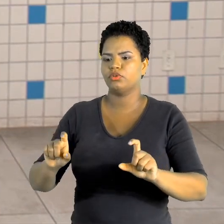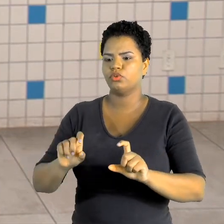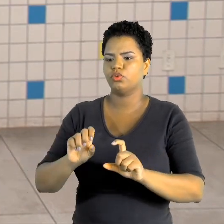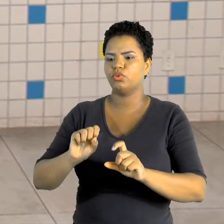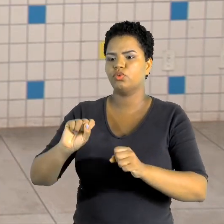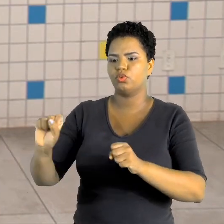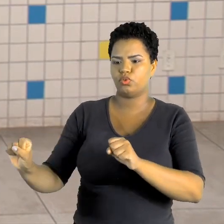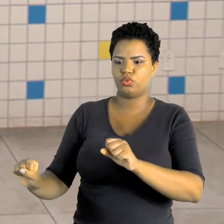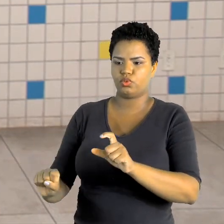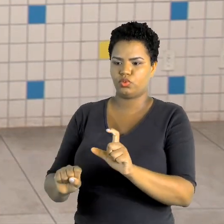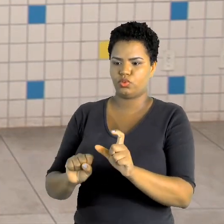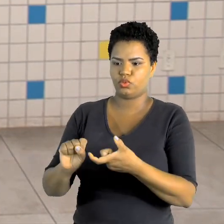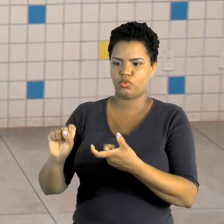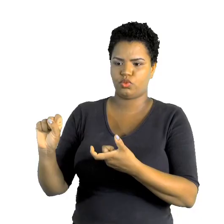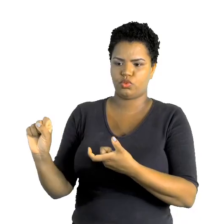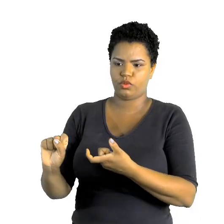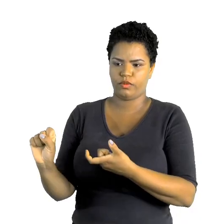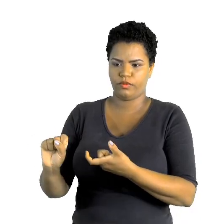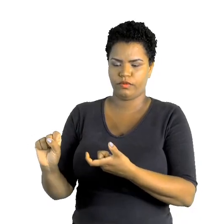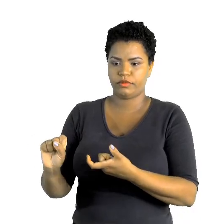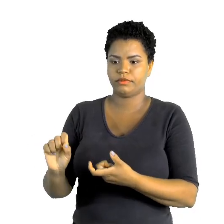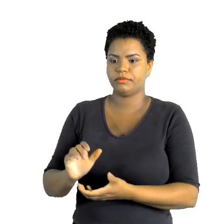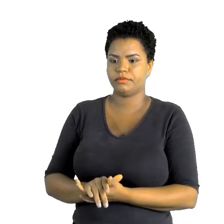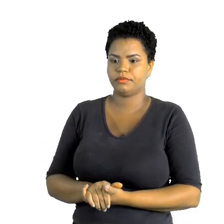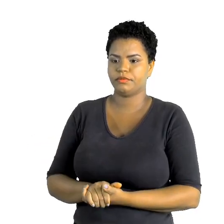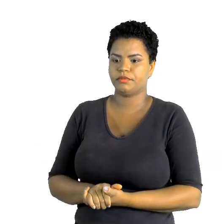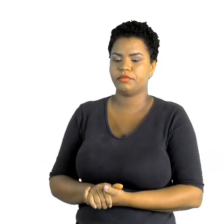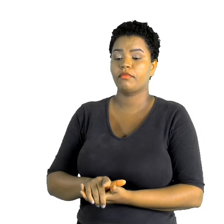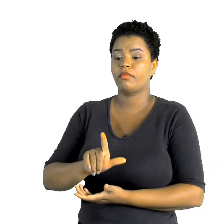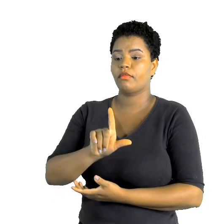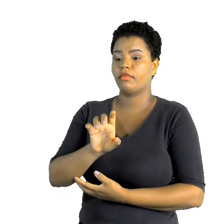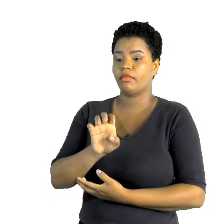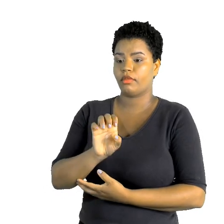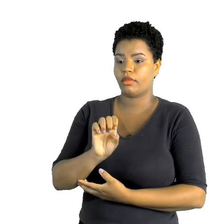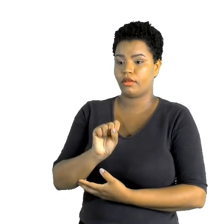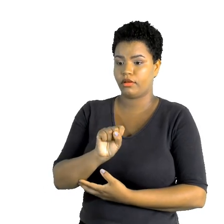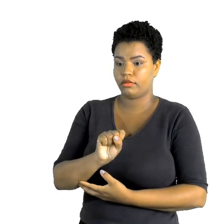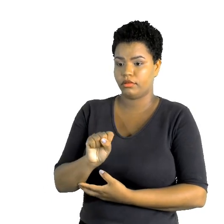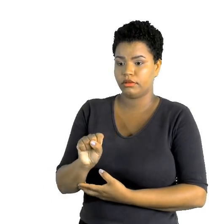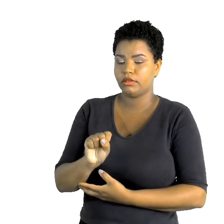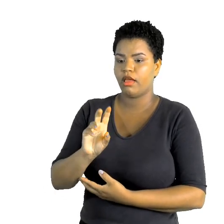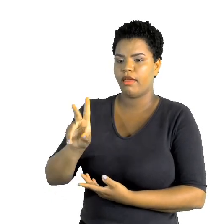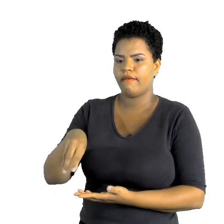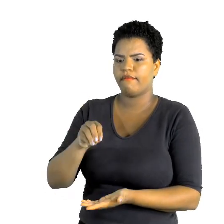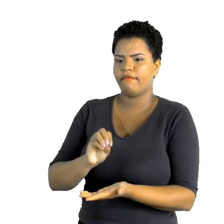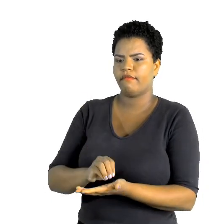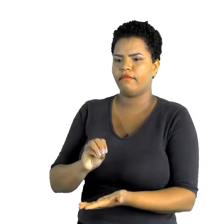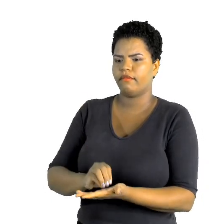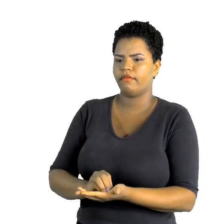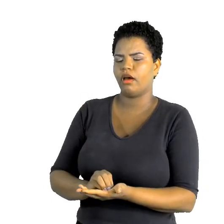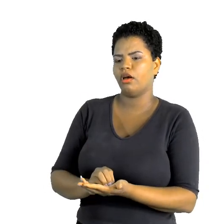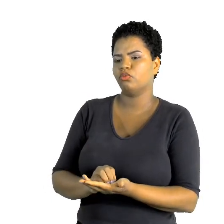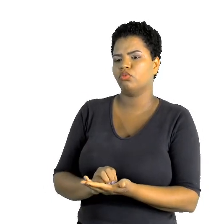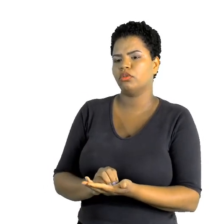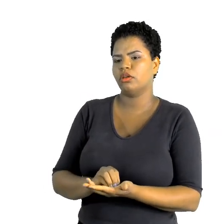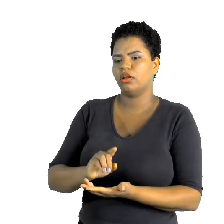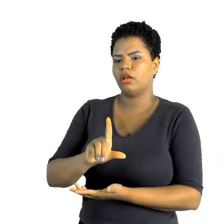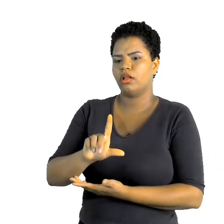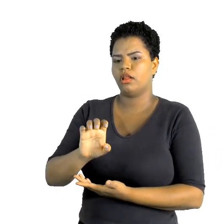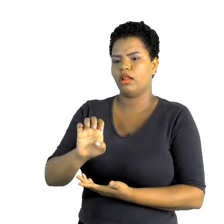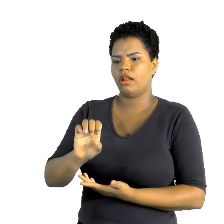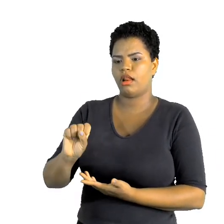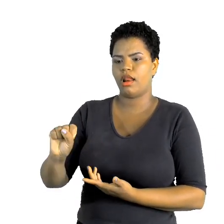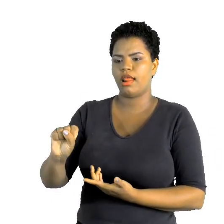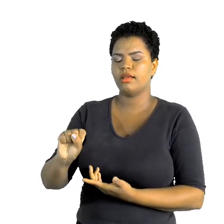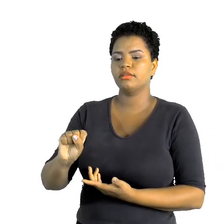sufixo, alright? Less. Less indica sem, falta de. Então, você vai acrescentar esse less